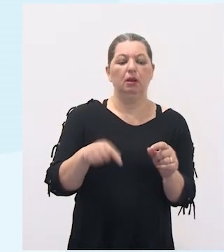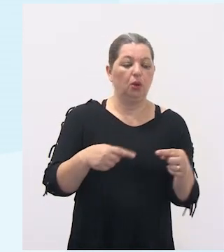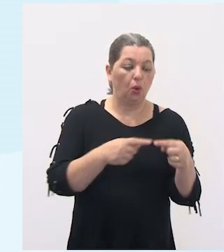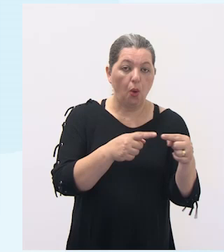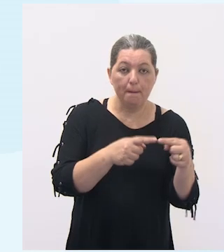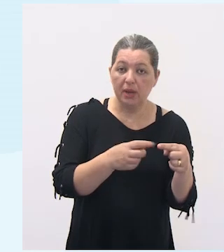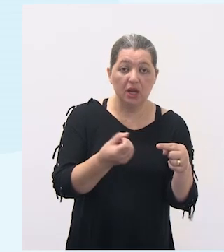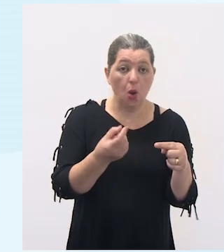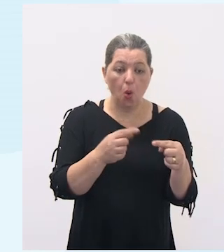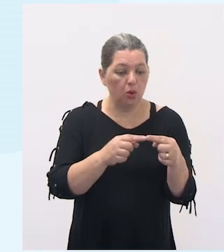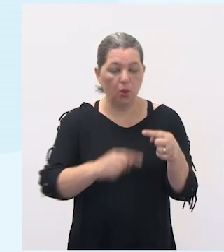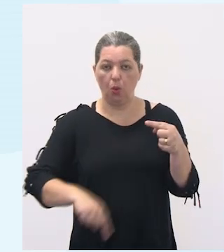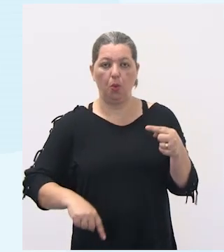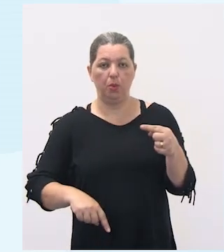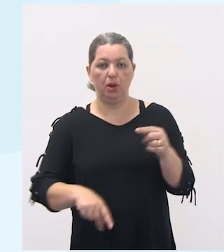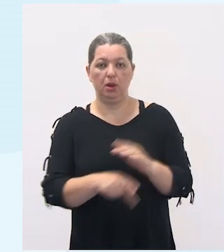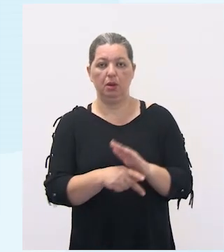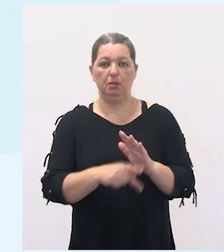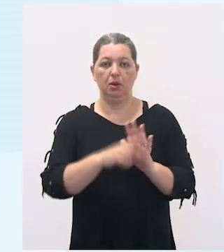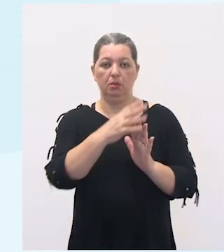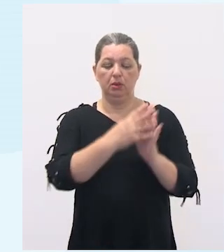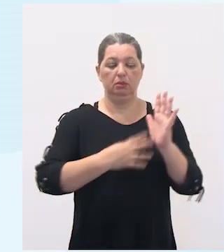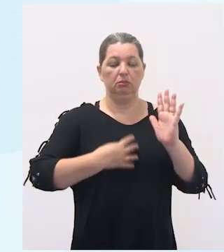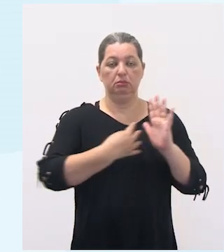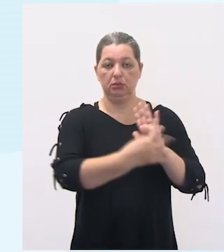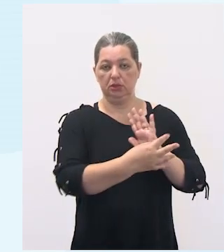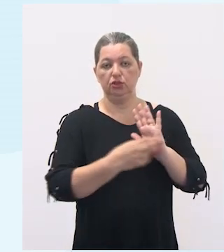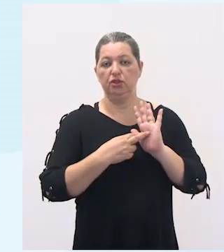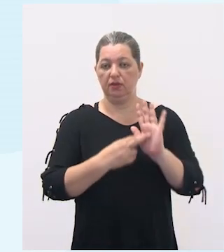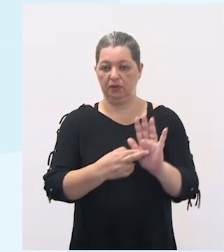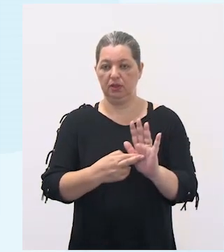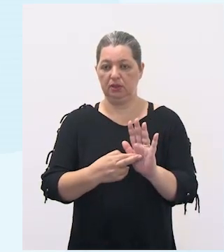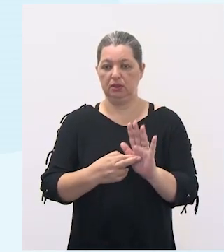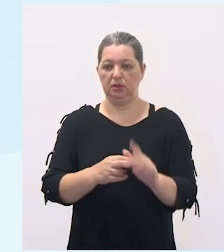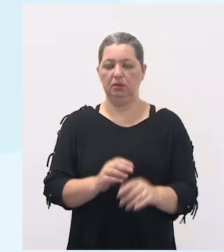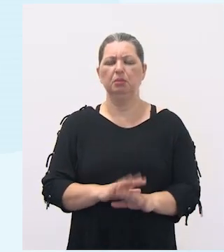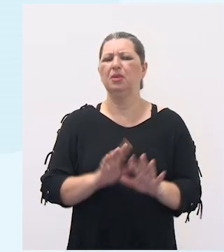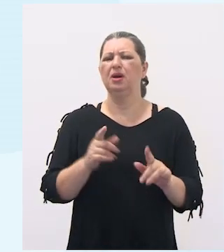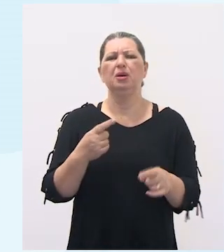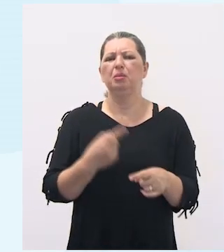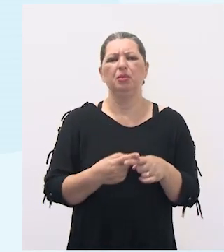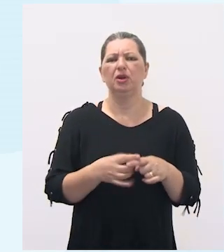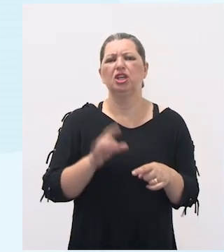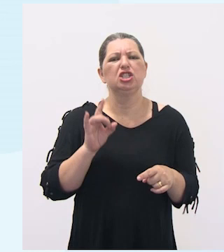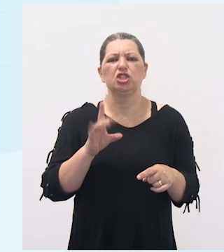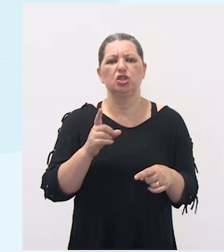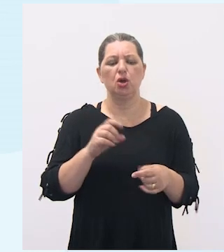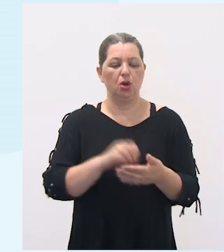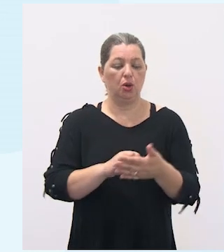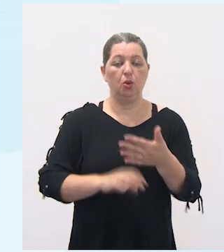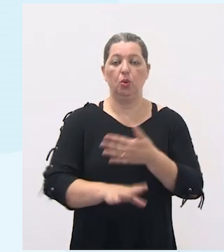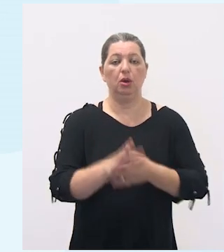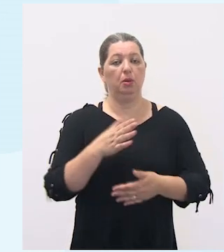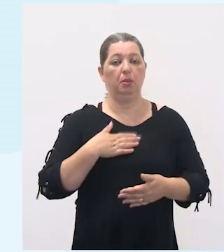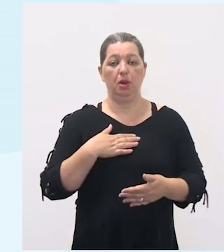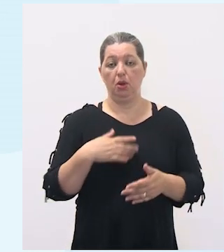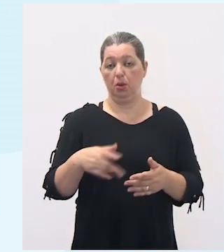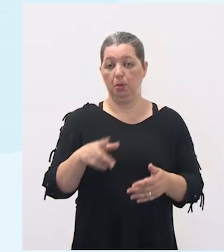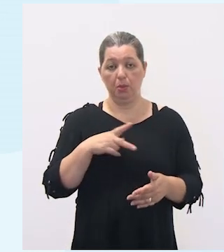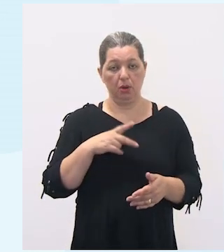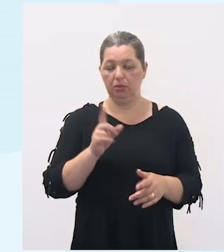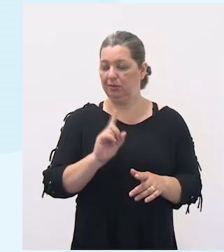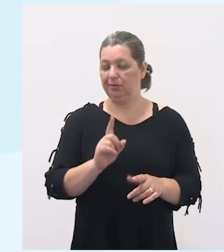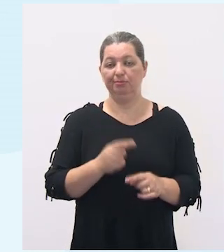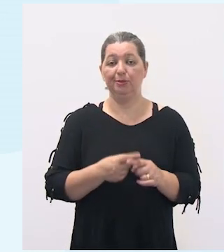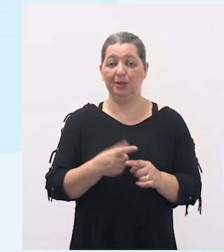né, com a matriz de referência do SAEB. Por que isso, Valéria? Por que eu não posso ficar só com o meu currículo? Porque nós temos uma